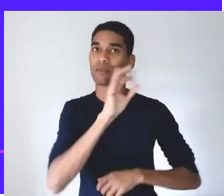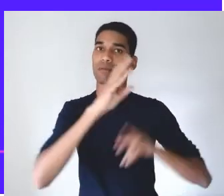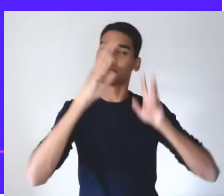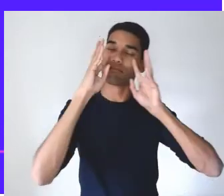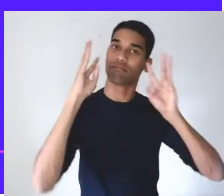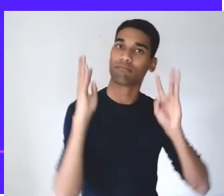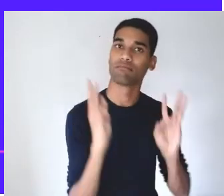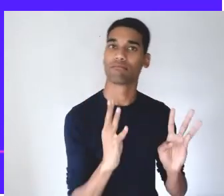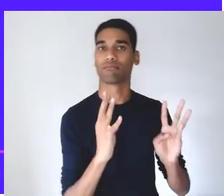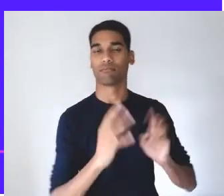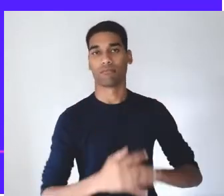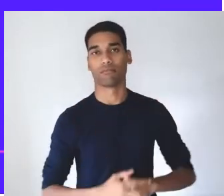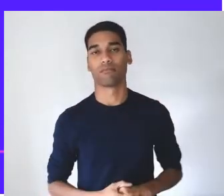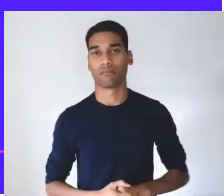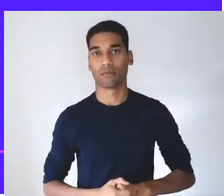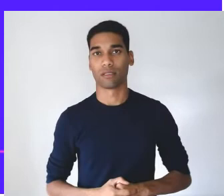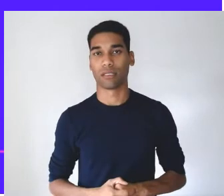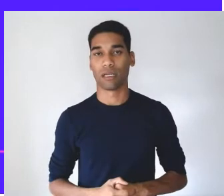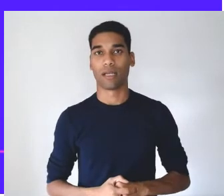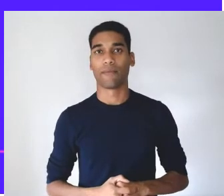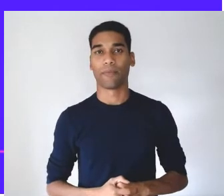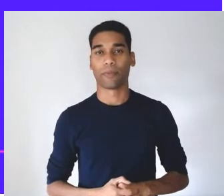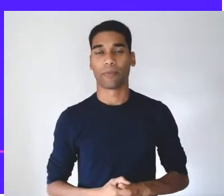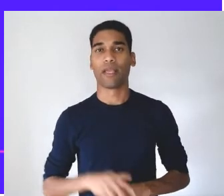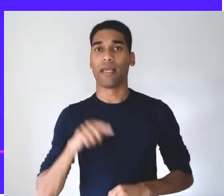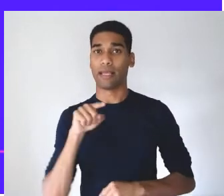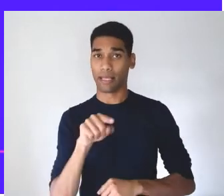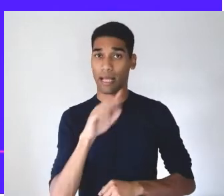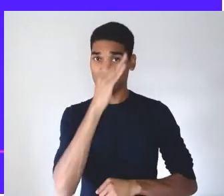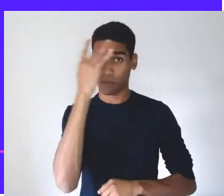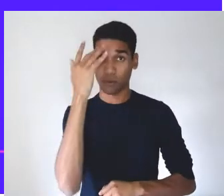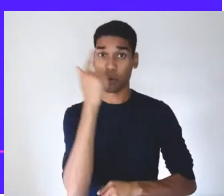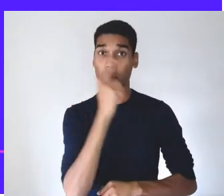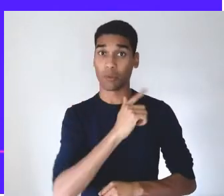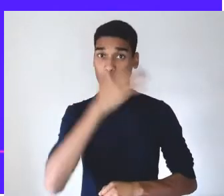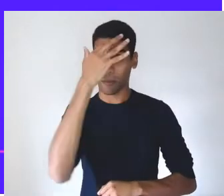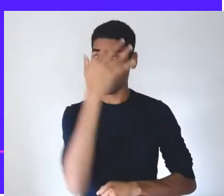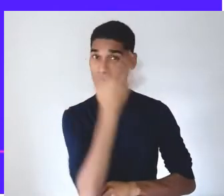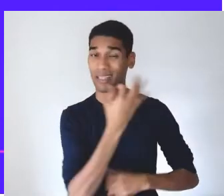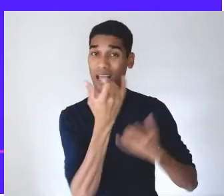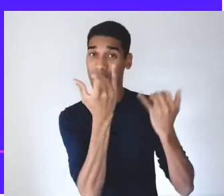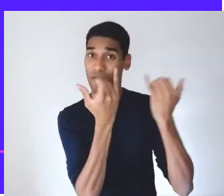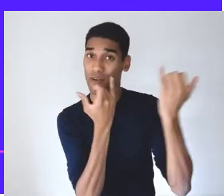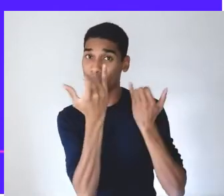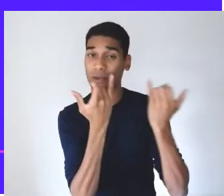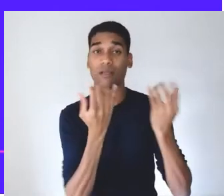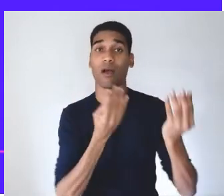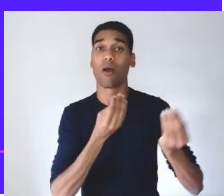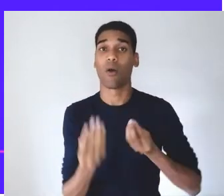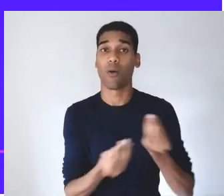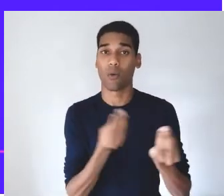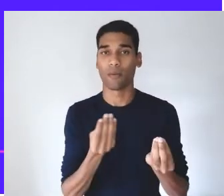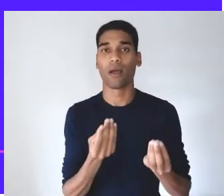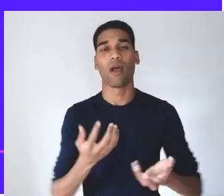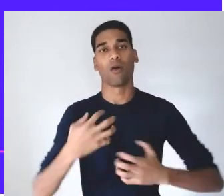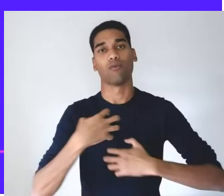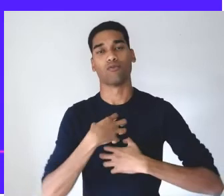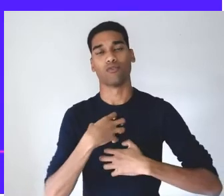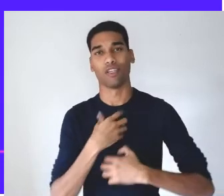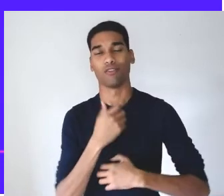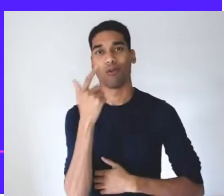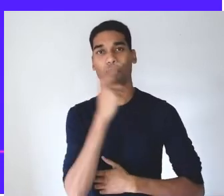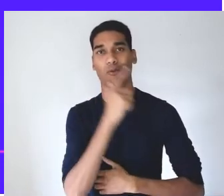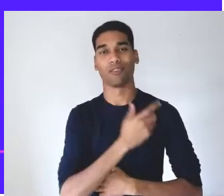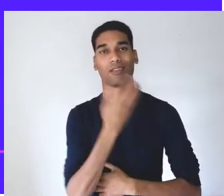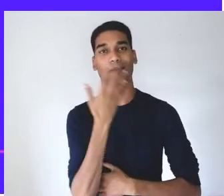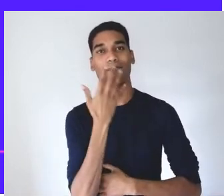que elas entendam a informação como uma forma de tomar melhores decisões nas suas vidas,